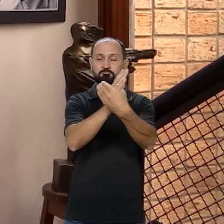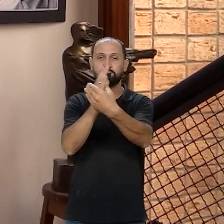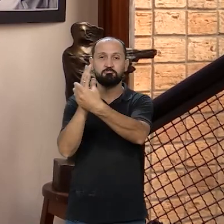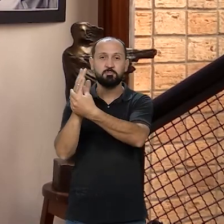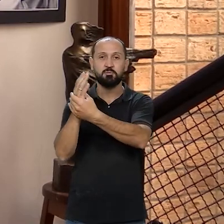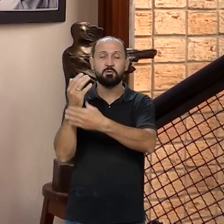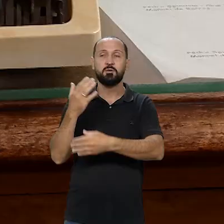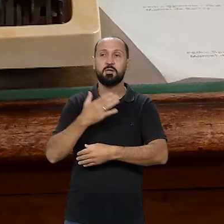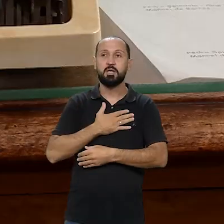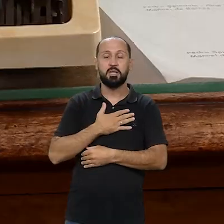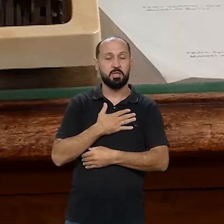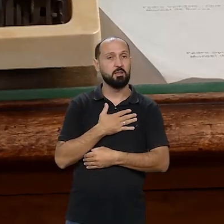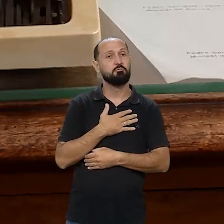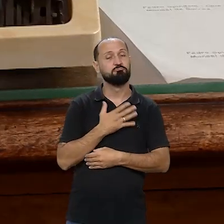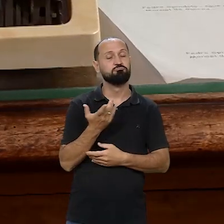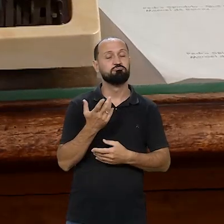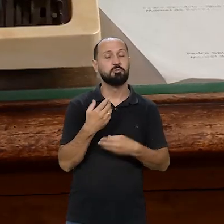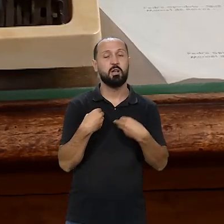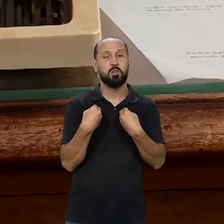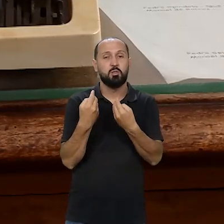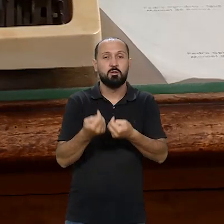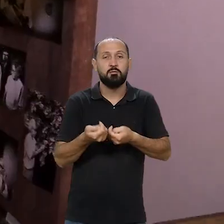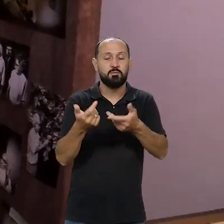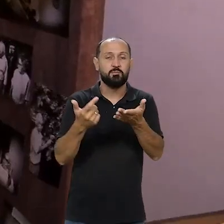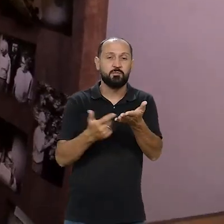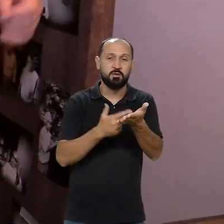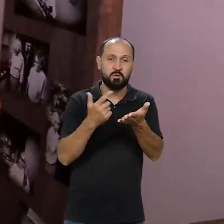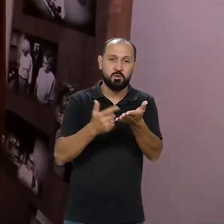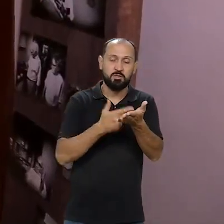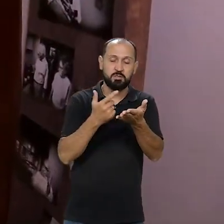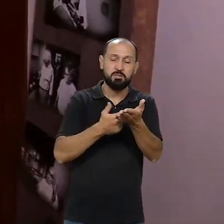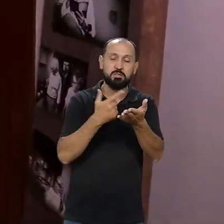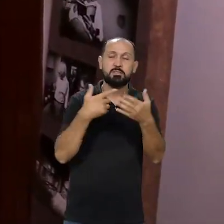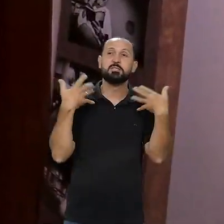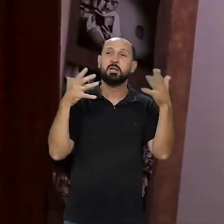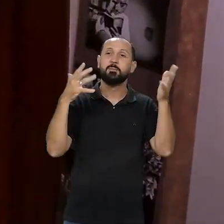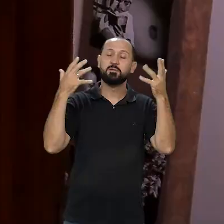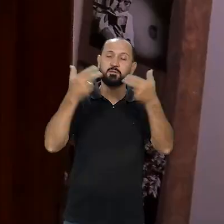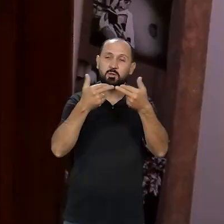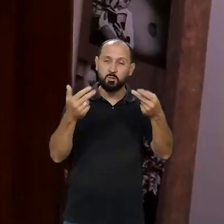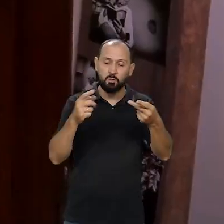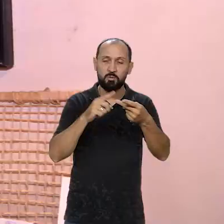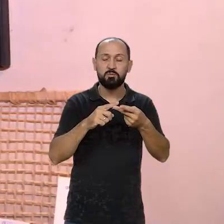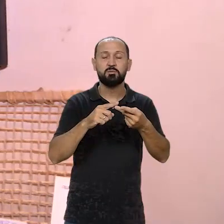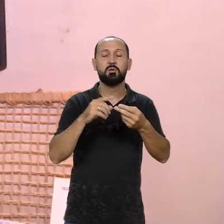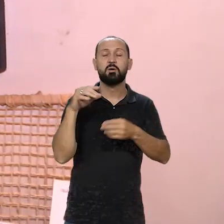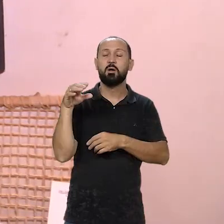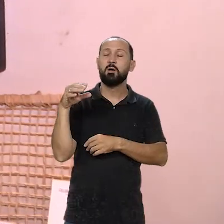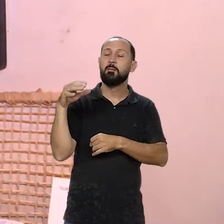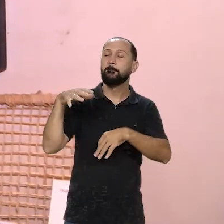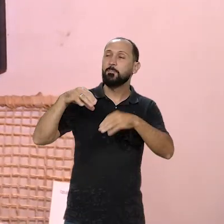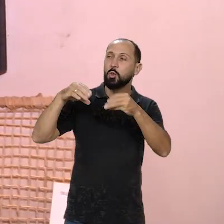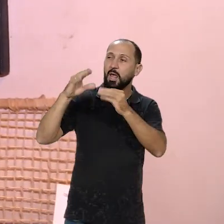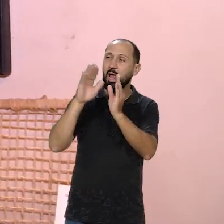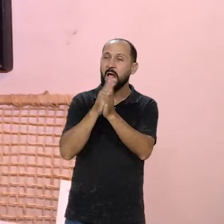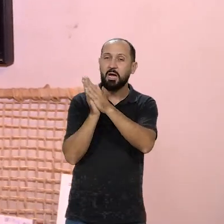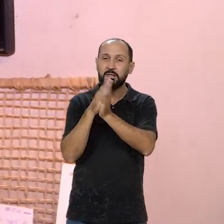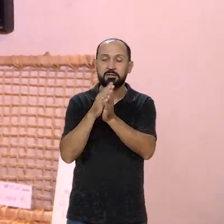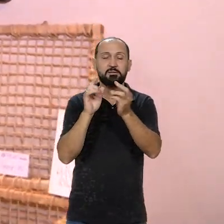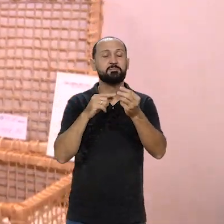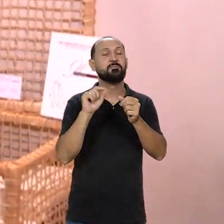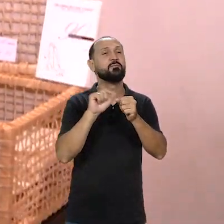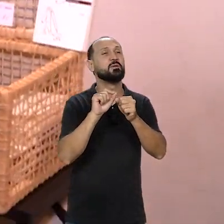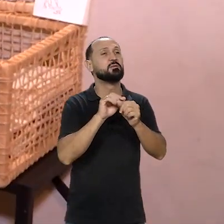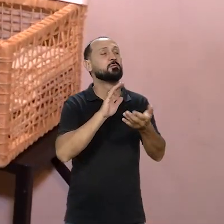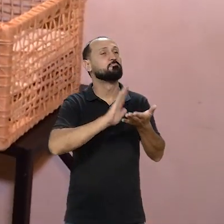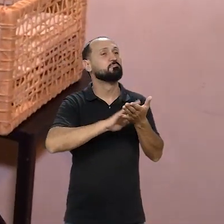Museu Casa Quintal era de sua propriedade. O livro Celebração das Coisas, Bonecos e Poesias de Manuel de